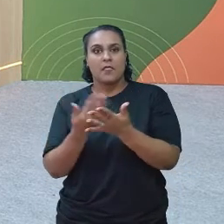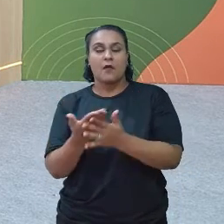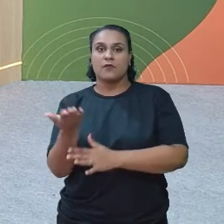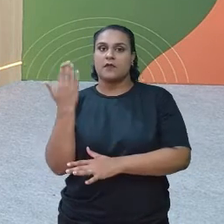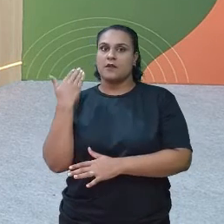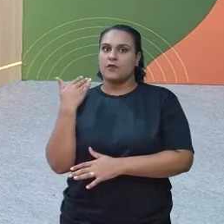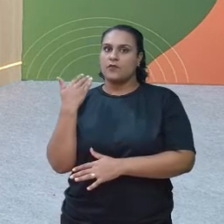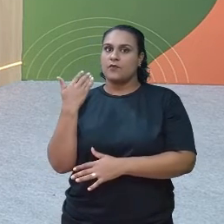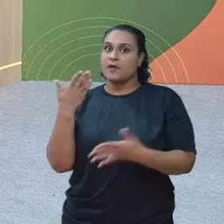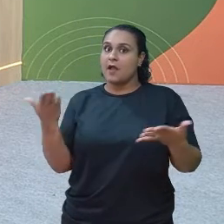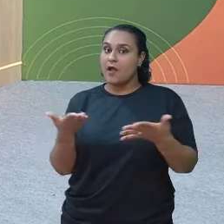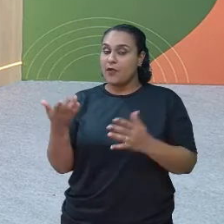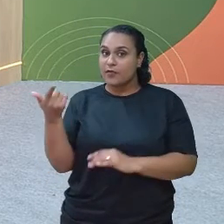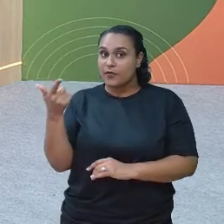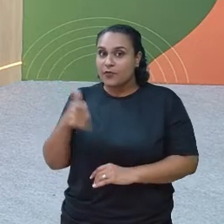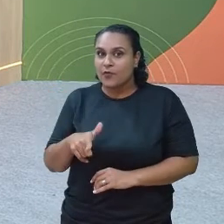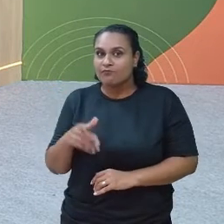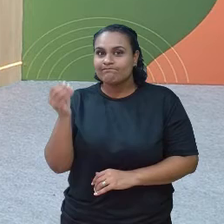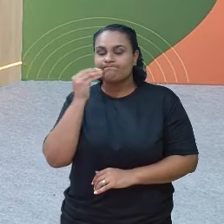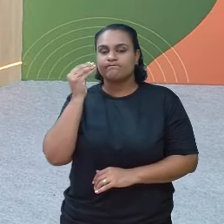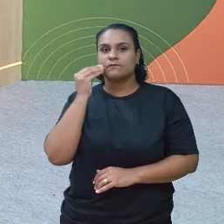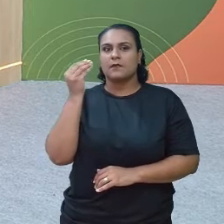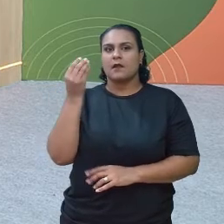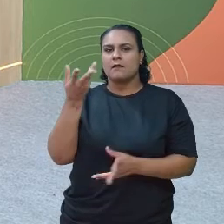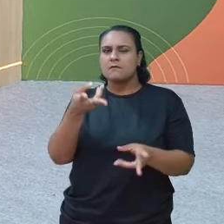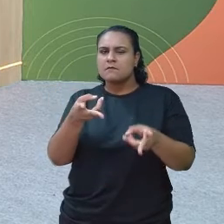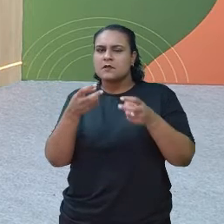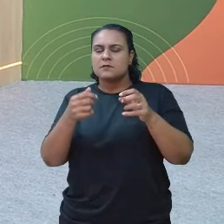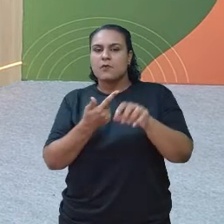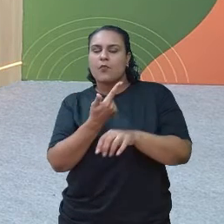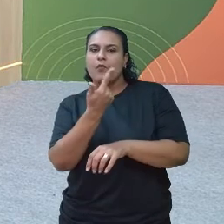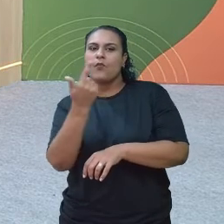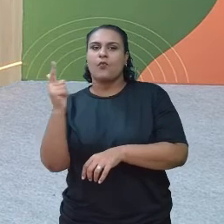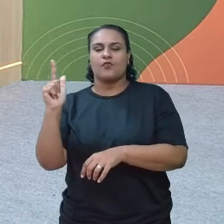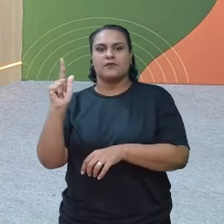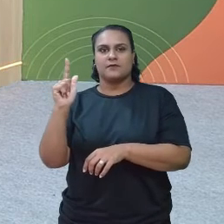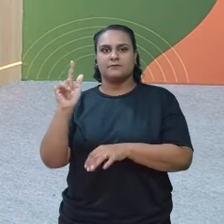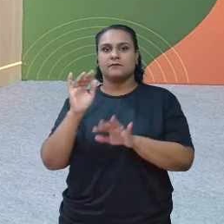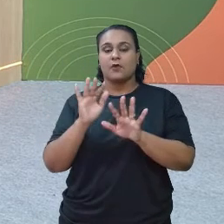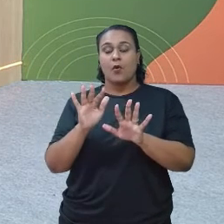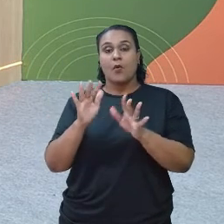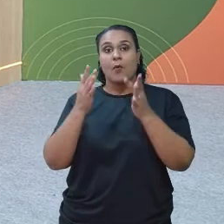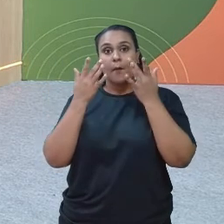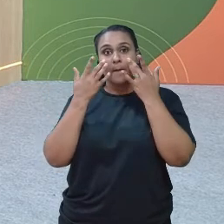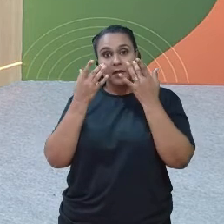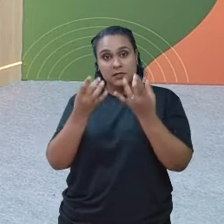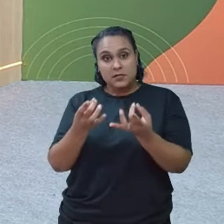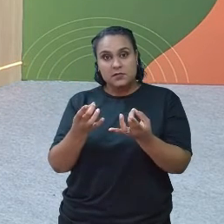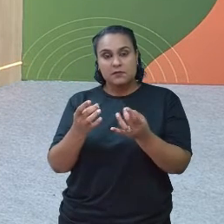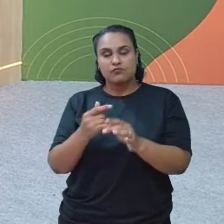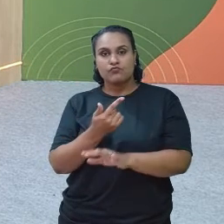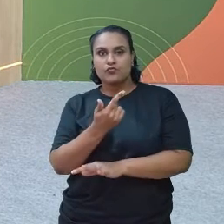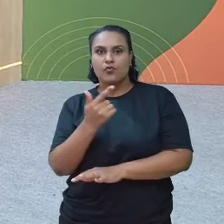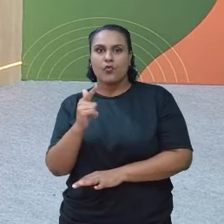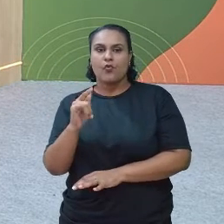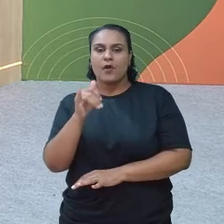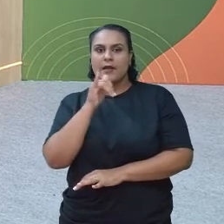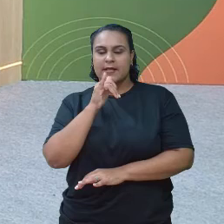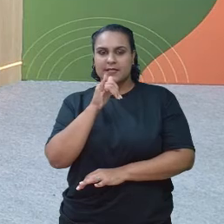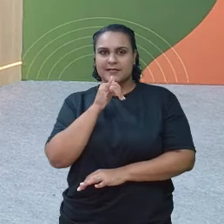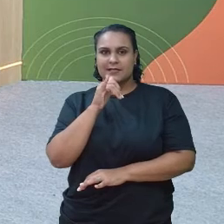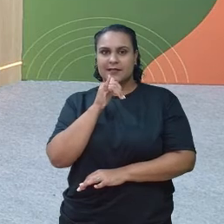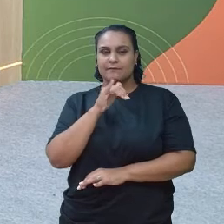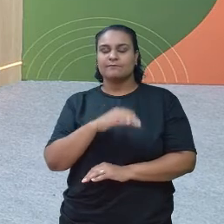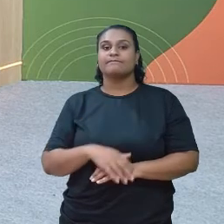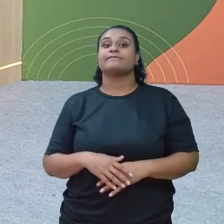novamente para a gente tentar visualizar algumas outras situações. Presta bem atenção agora nos outros 2 exemplos, que